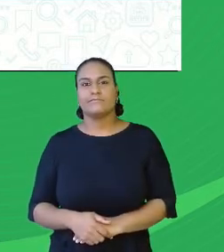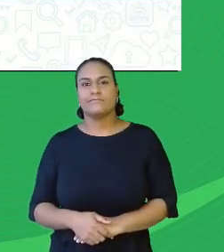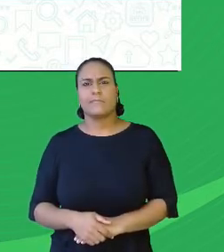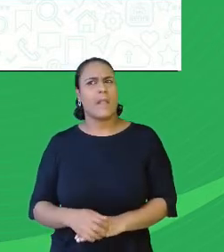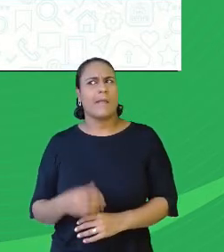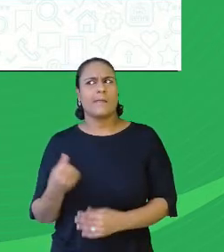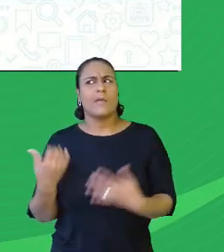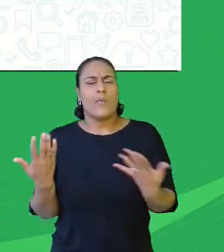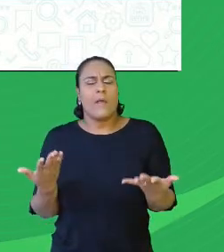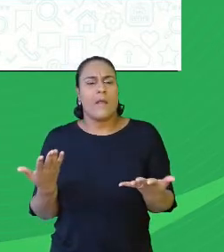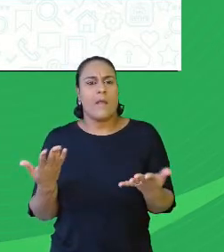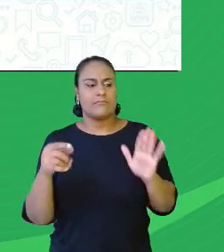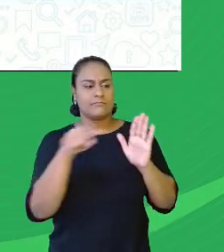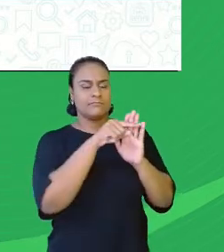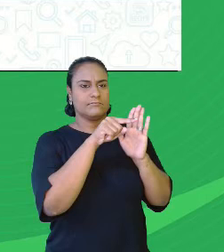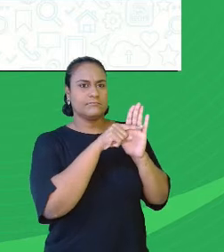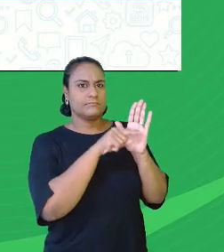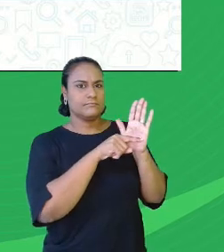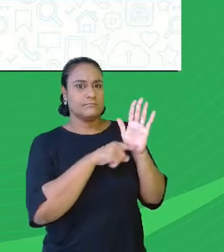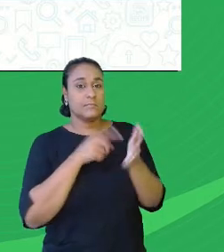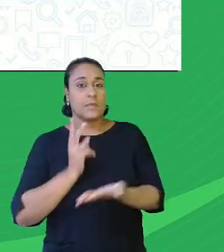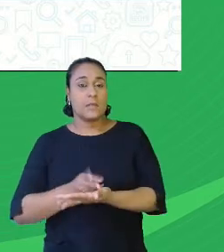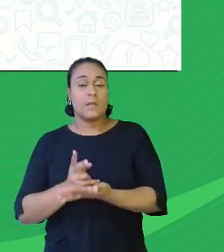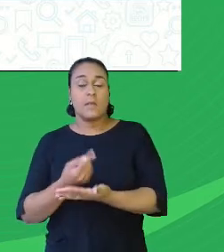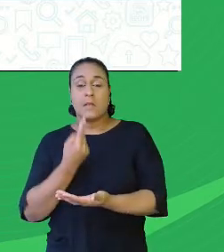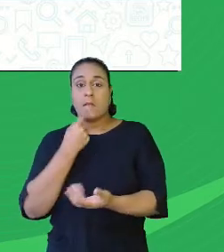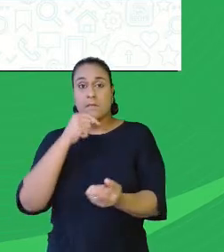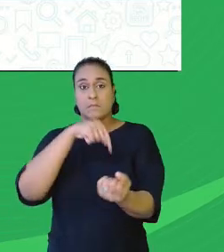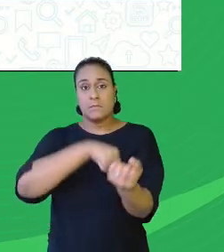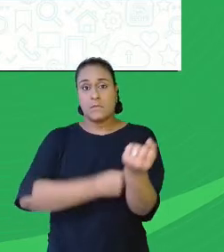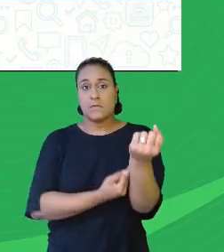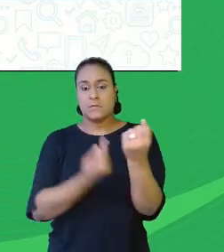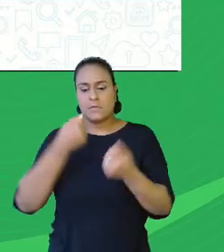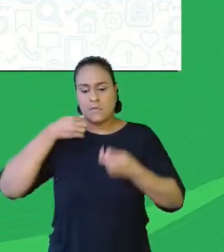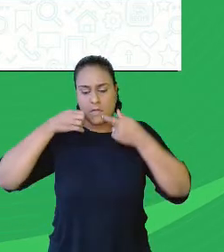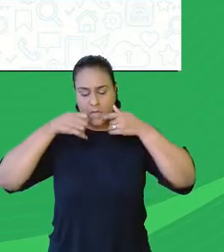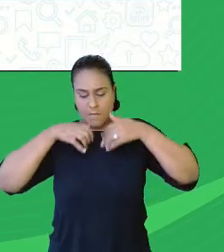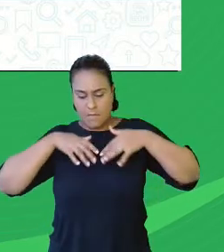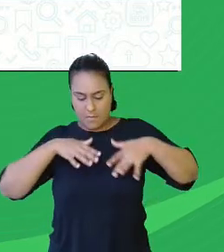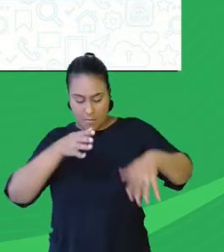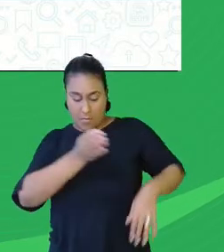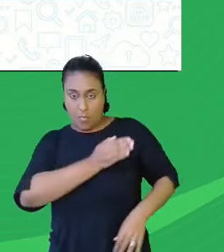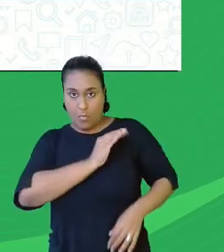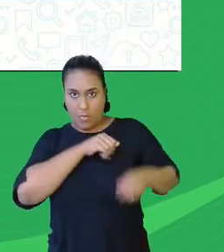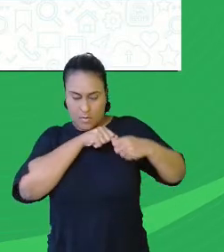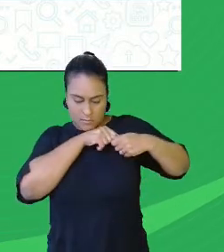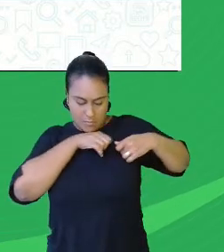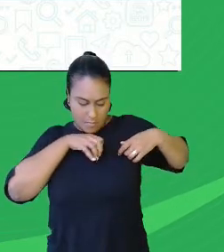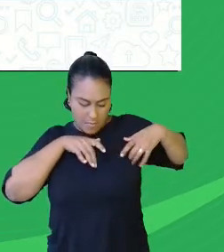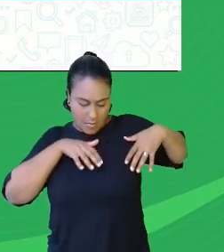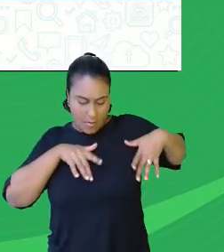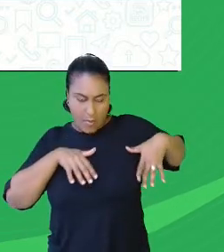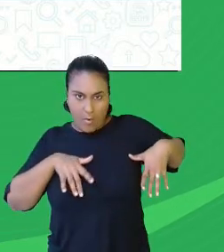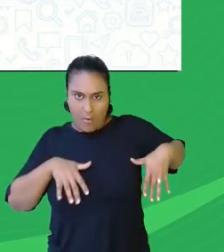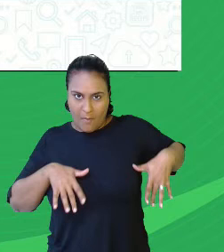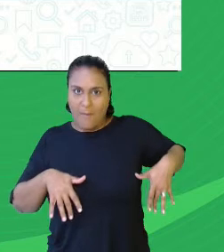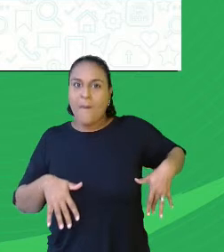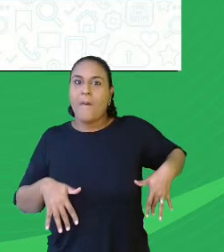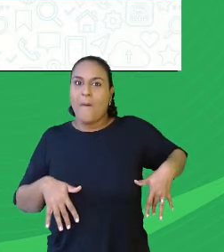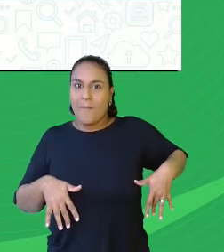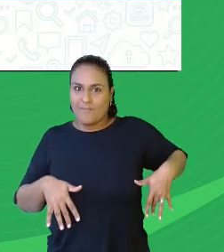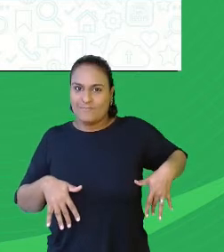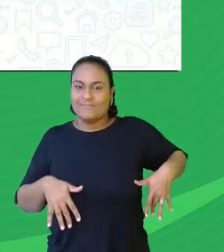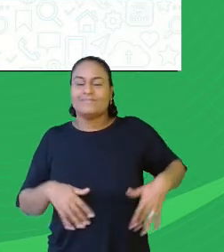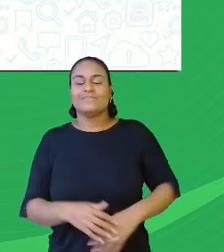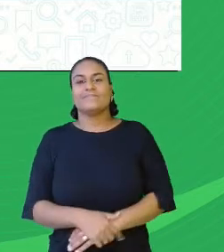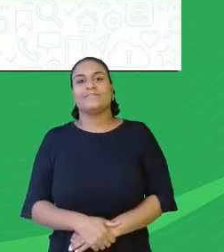essas funções? Manter o sangue em circulação, fluindo do coração para as artérias e das veias para o